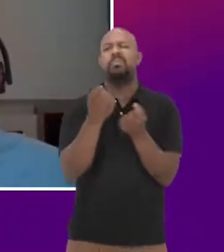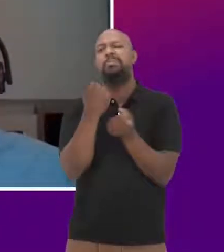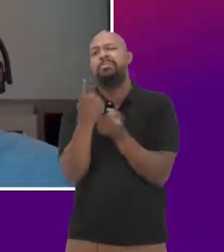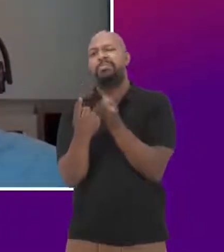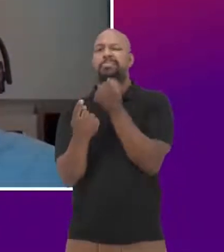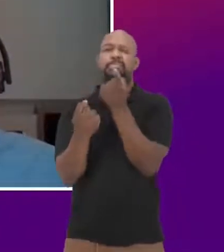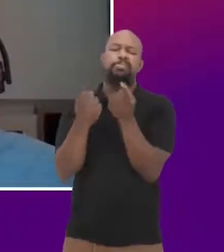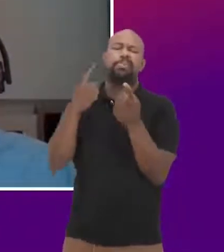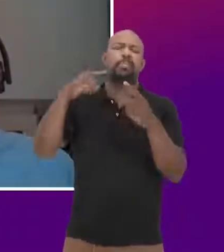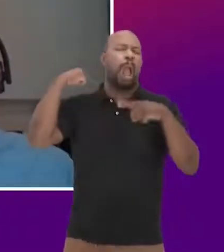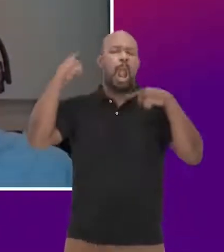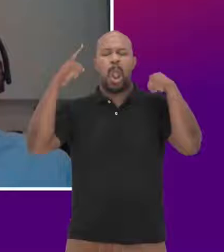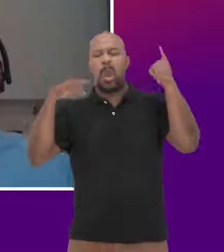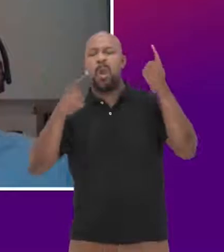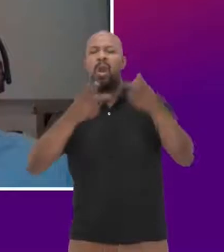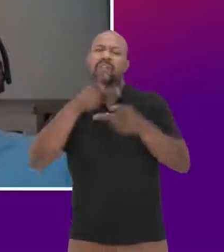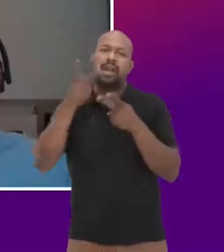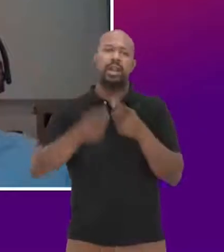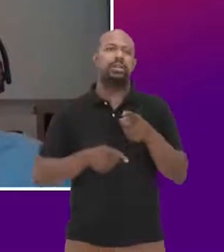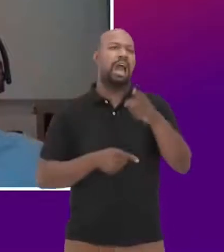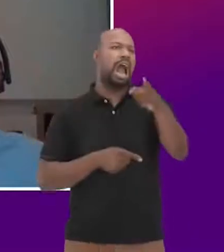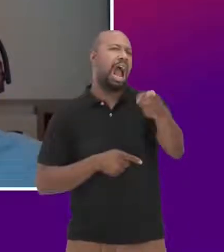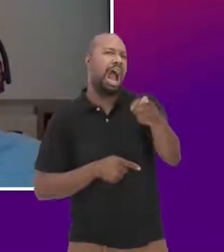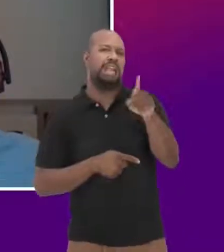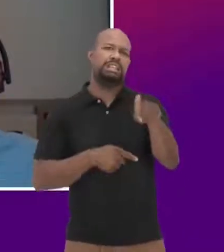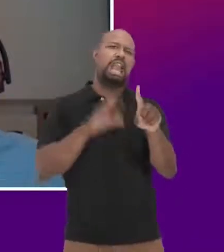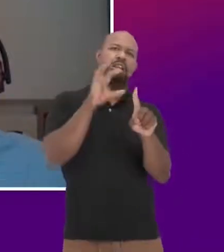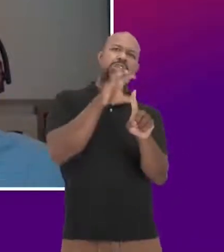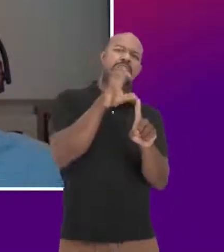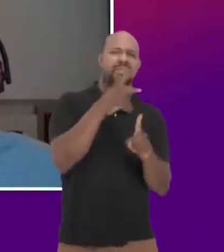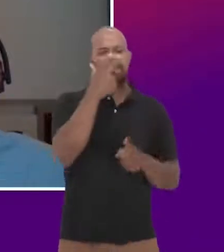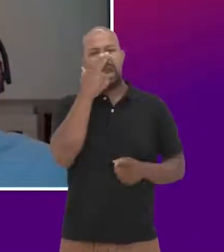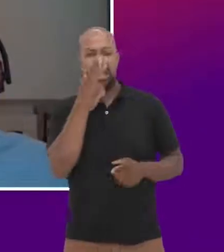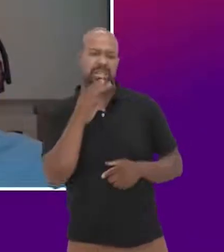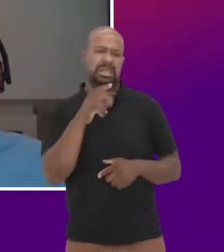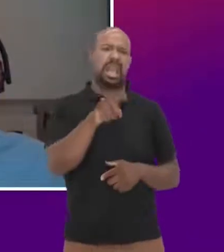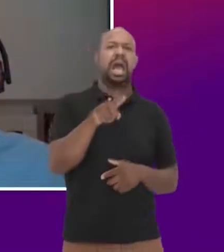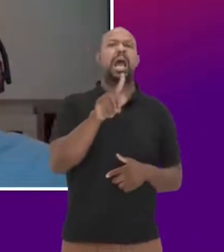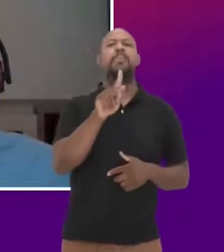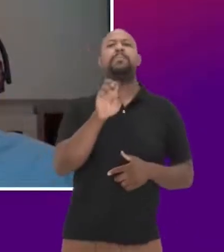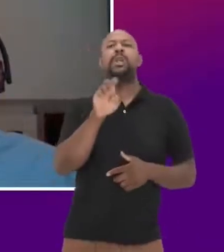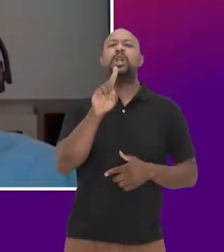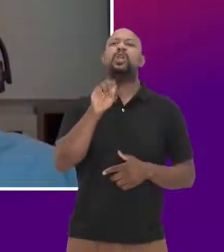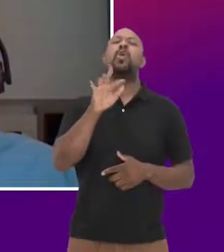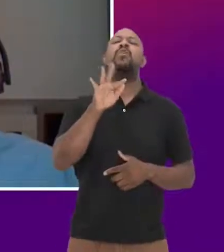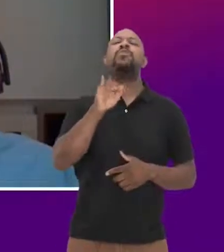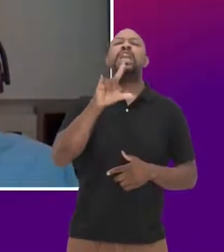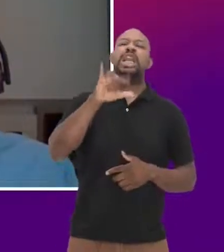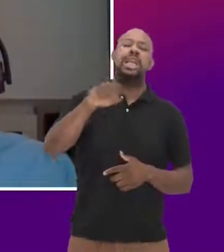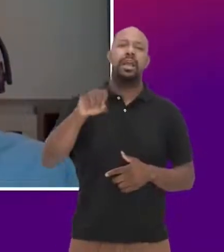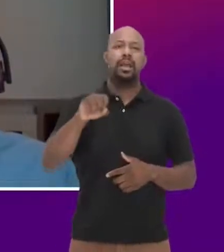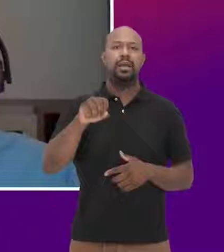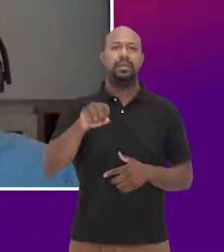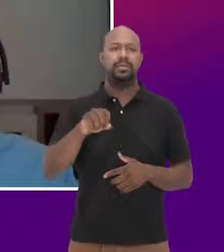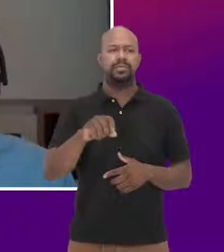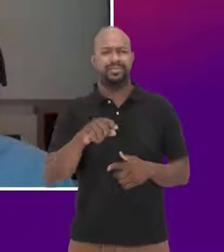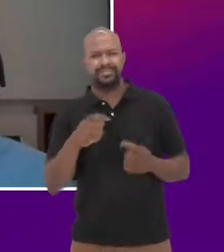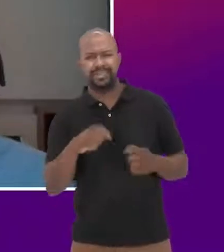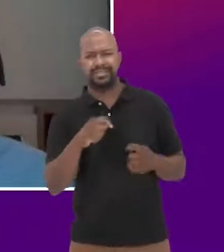de malucos dizendo que aquilo era um incentivo à pedofilia. E aí você tem que desconhecer